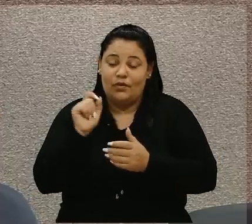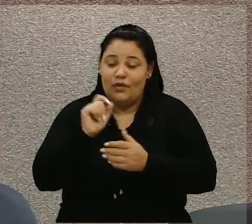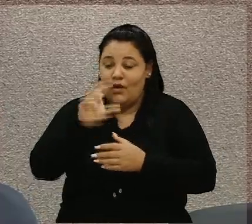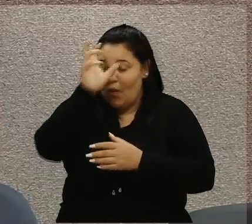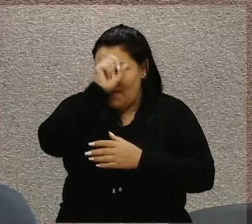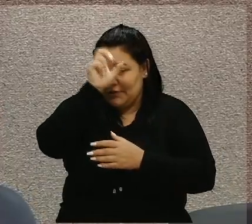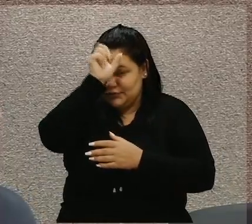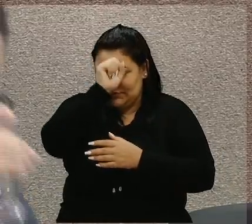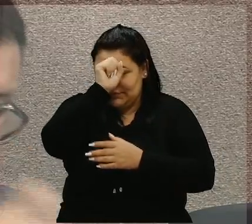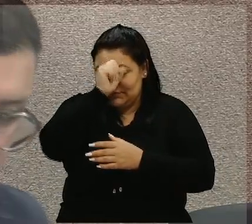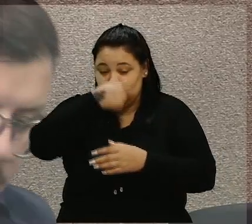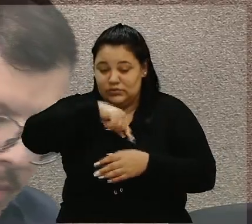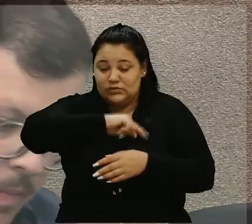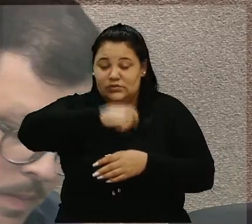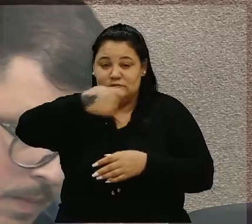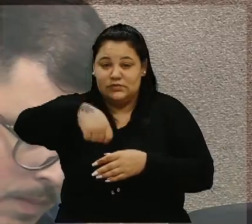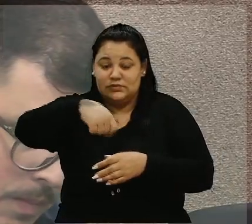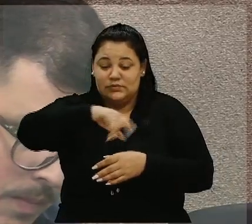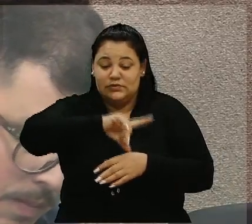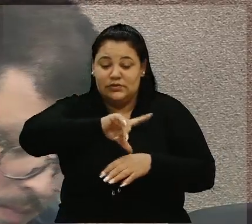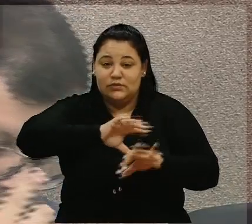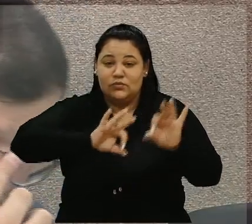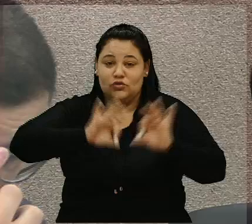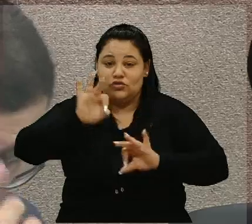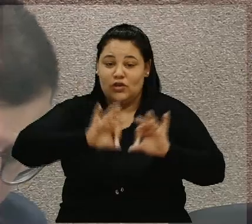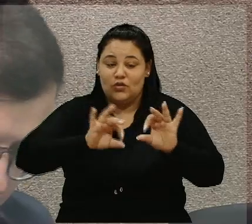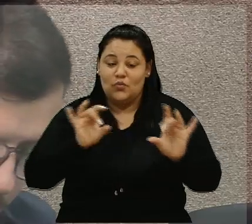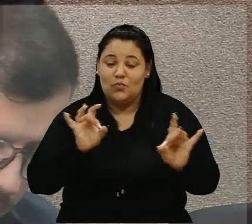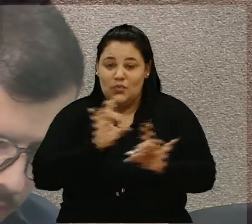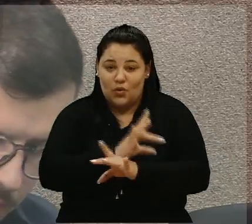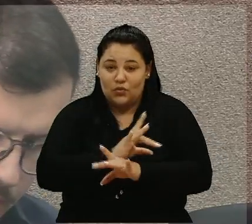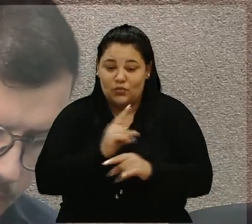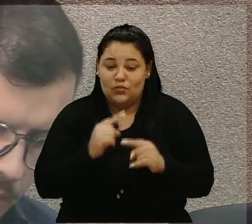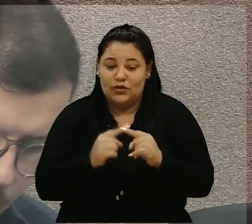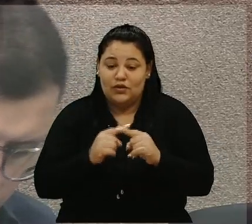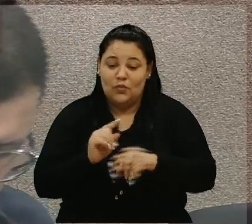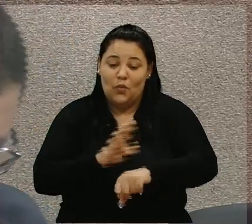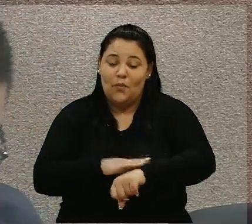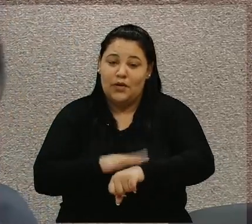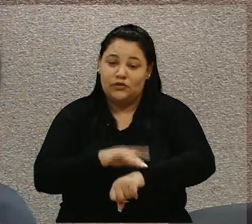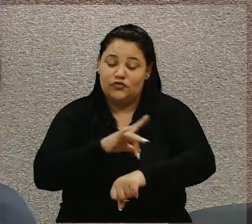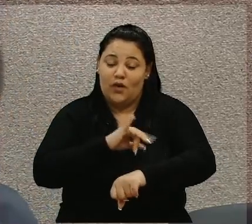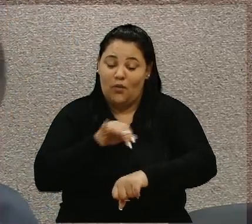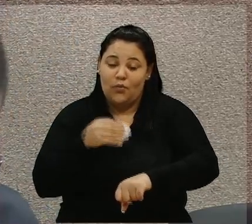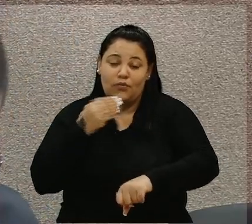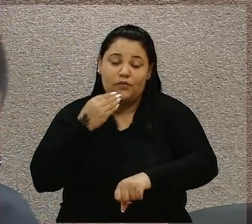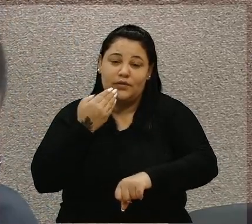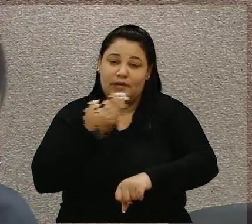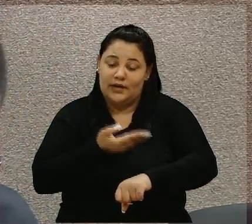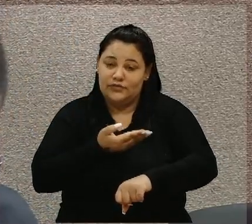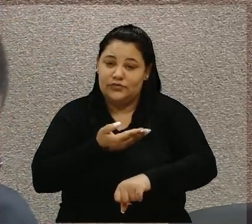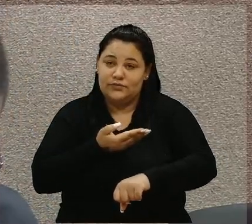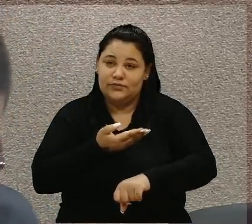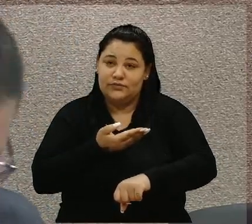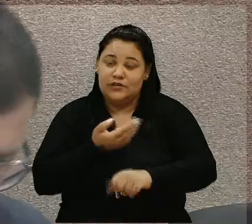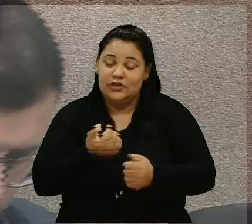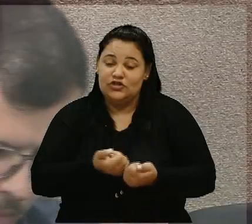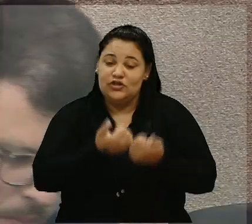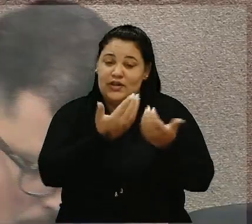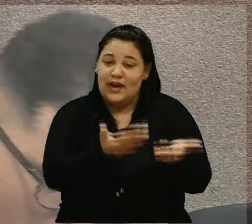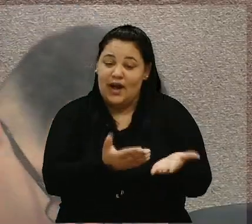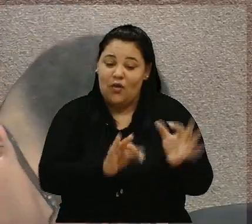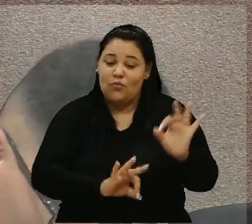nossos projetos prontos, porque quando surgir a oportunidade, a gente apenas entregue. Porque o